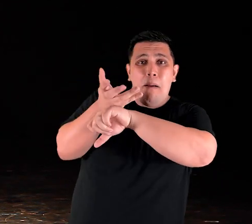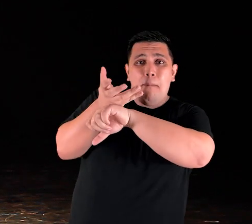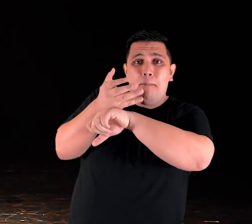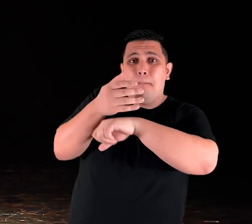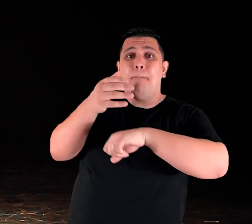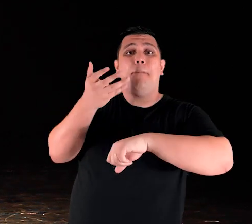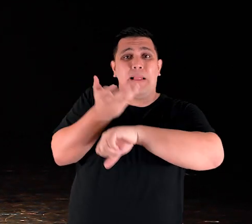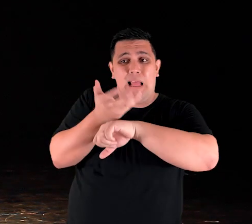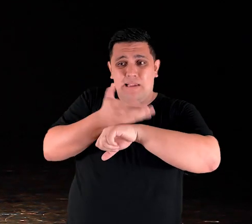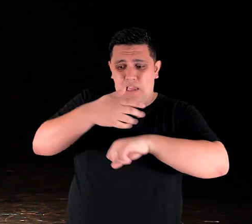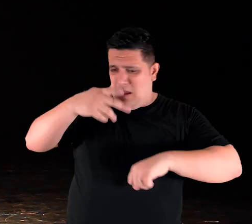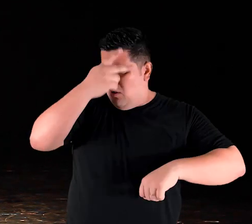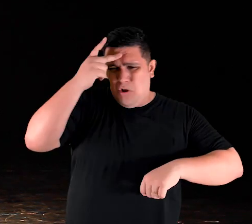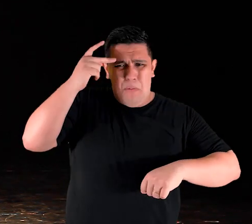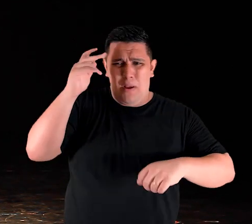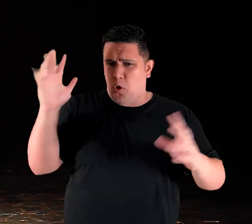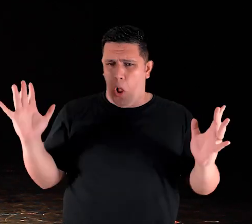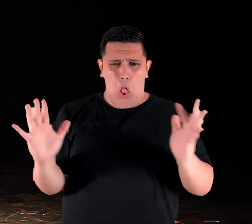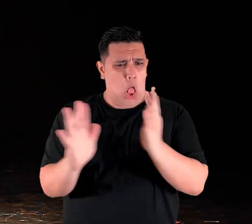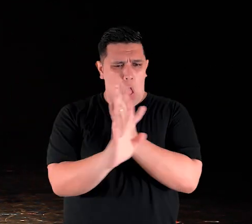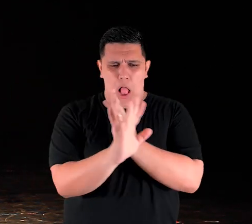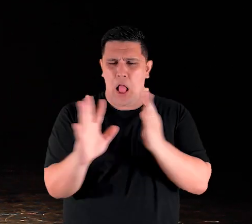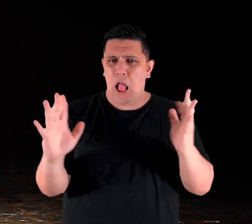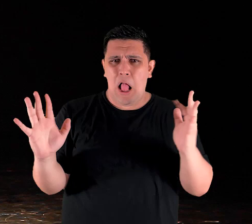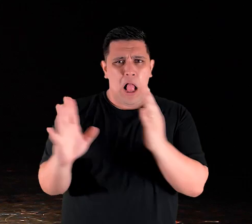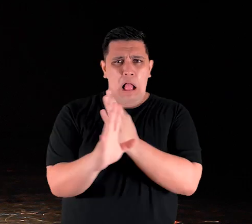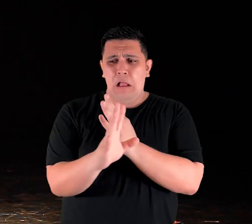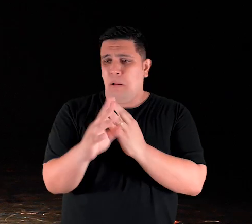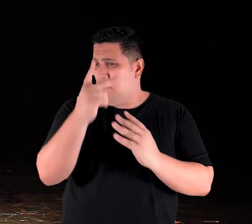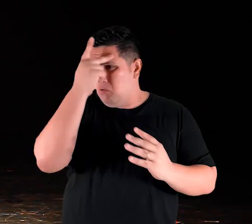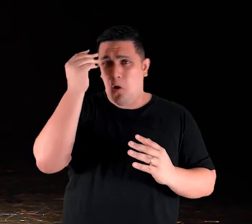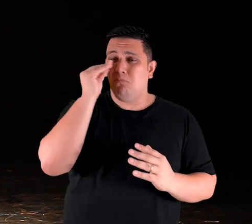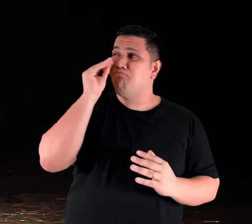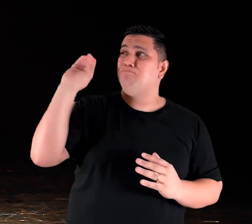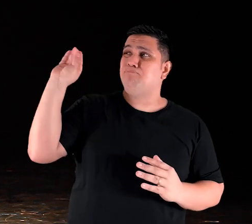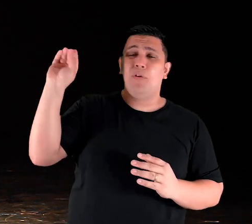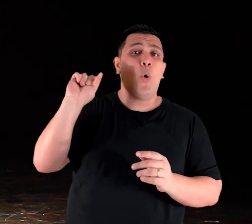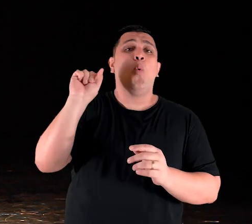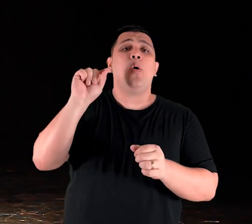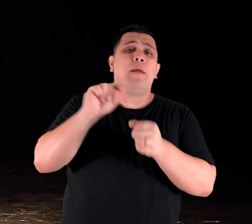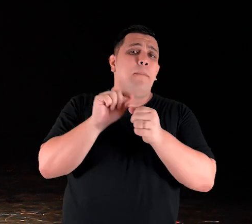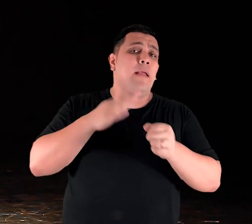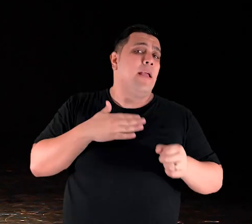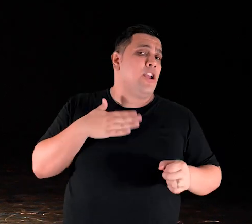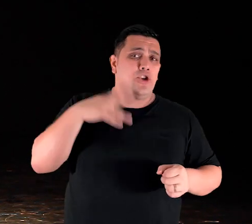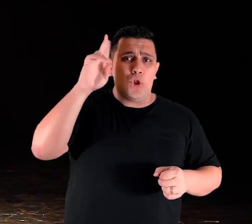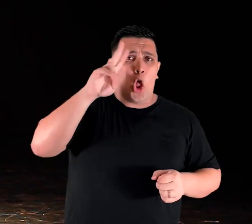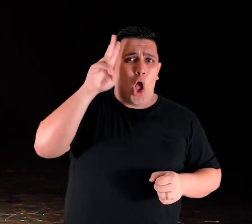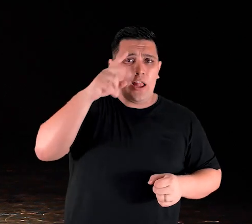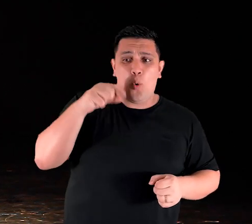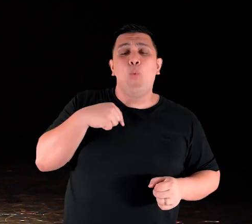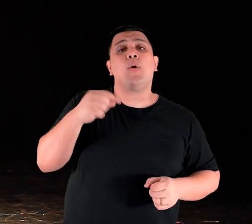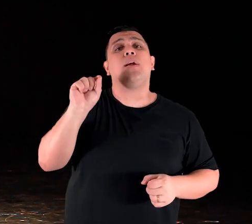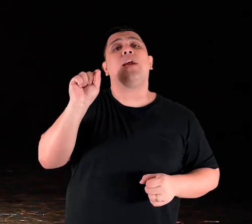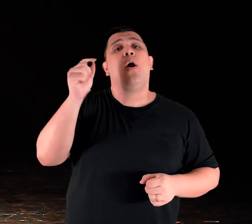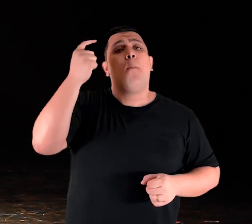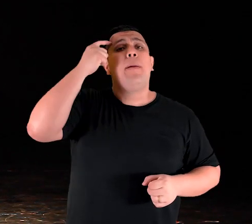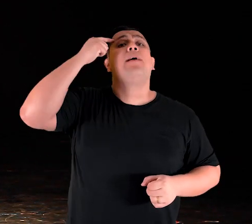nomeiam um lugar onde todos passam, feito pombos, estão a cagar pelo que eu fiz, pelo que eu penso.